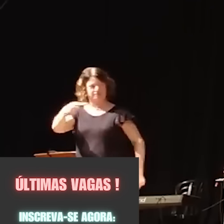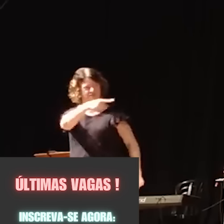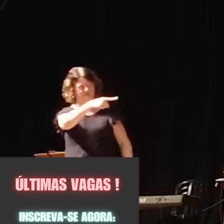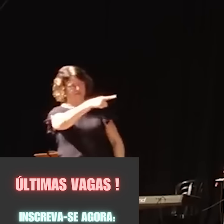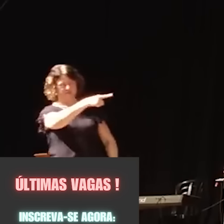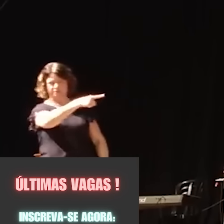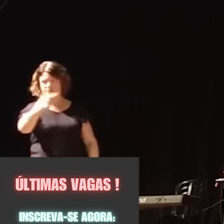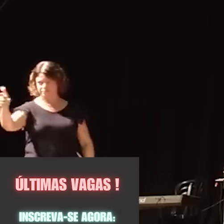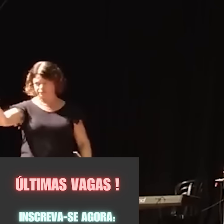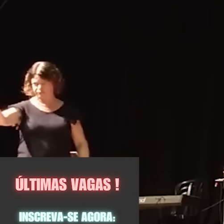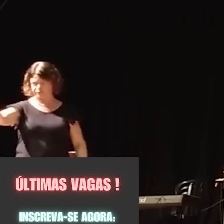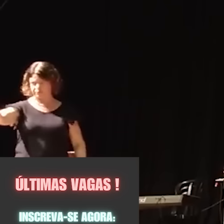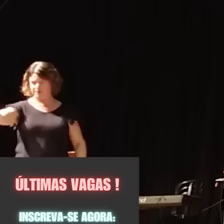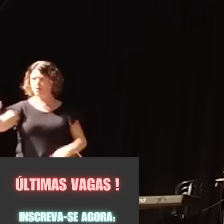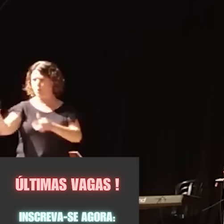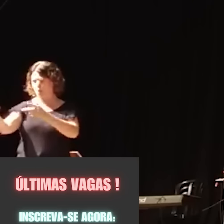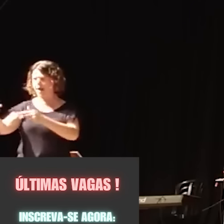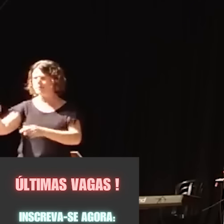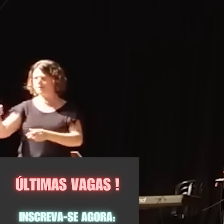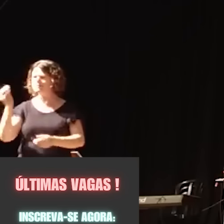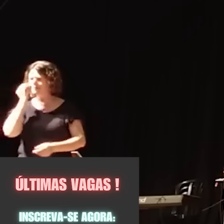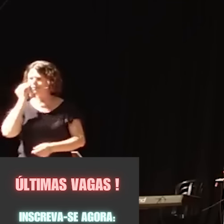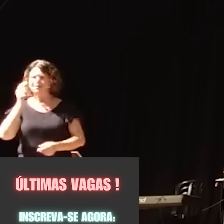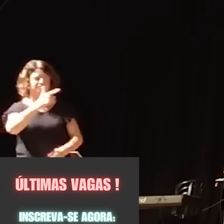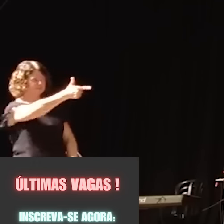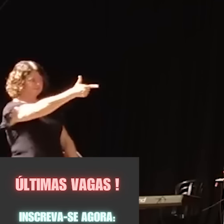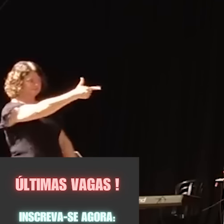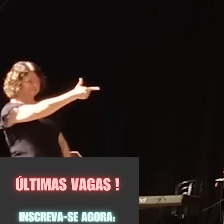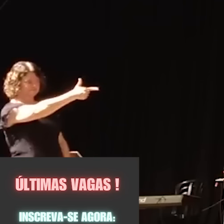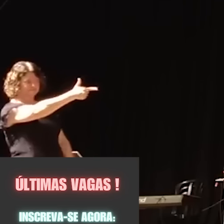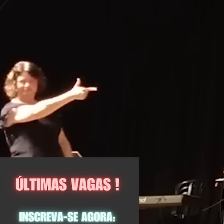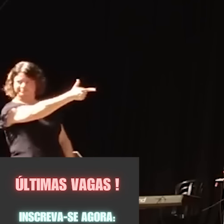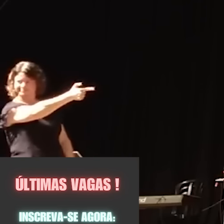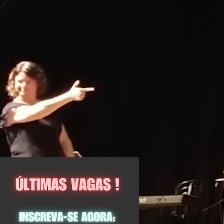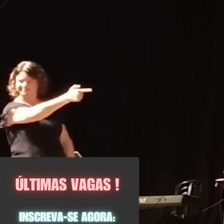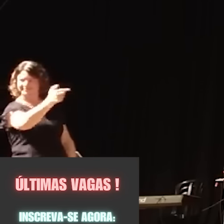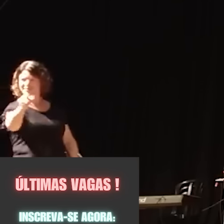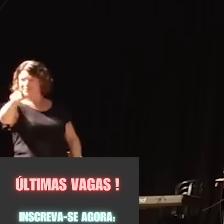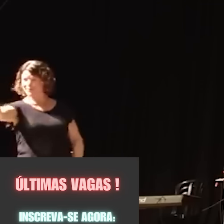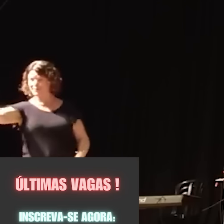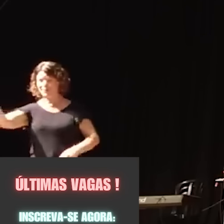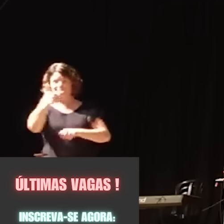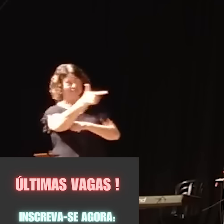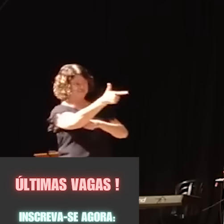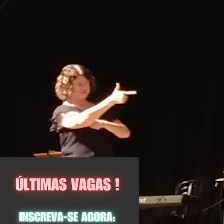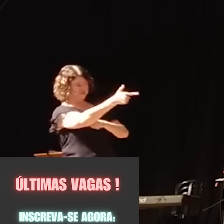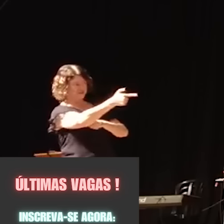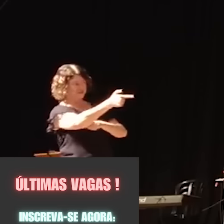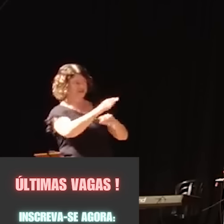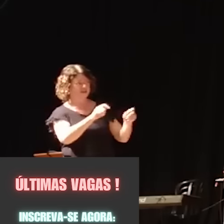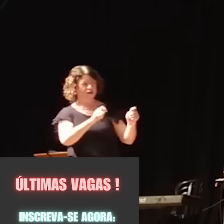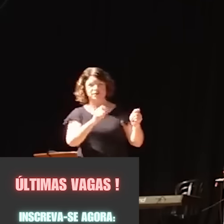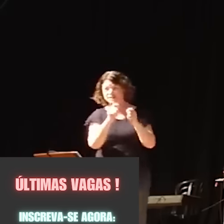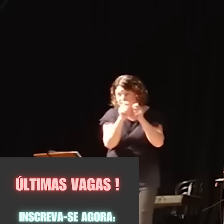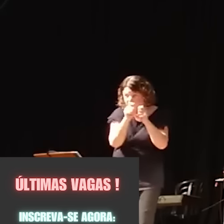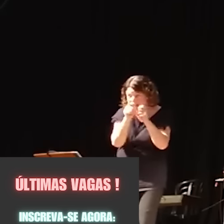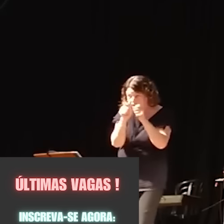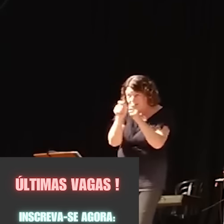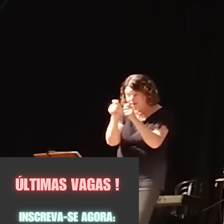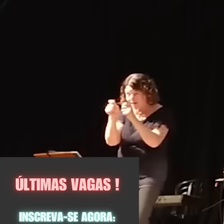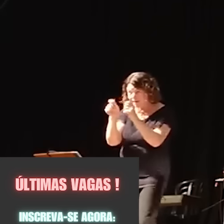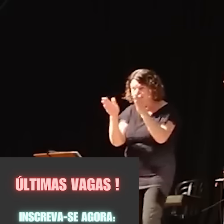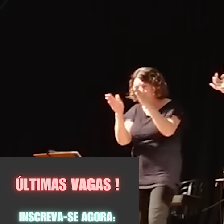arma pode apontar aponte o dedo para mim aponte Paulo pode apontar aponte aqui eu vou tentar me defender eu vou conseguir me defender